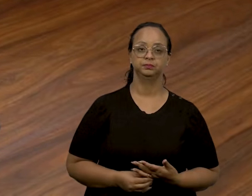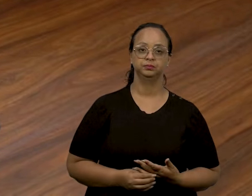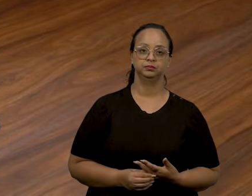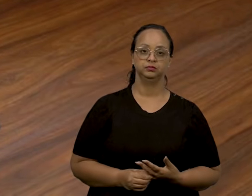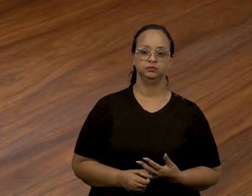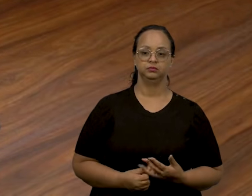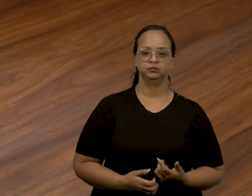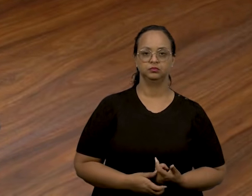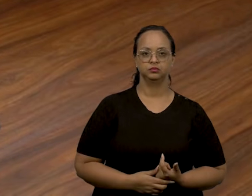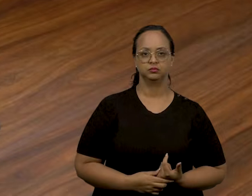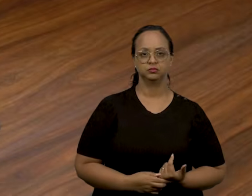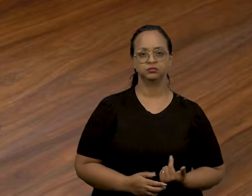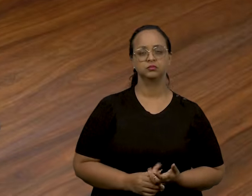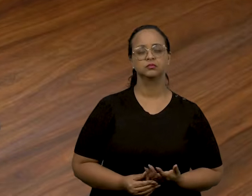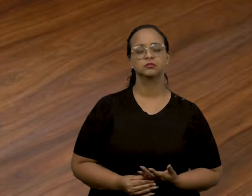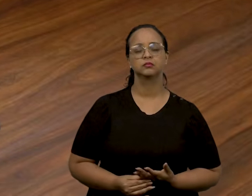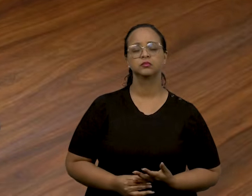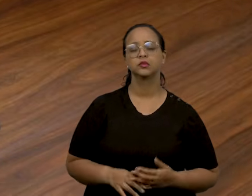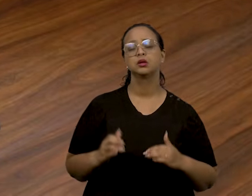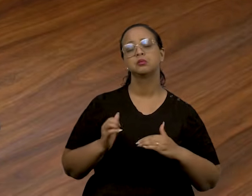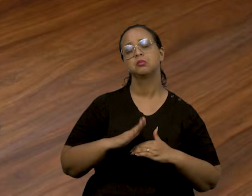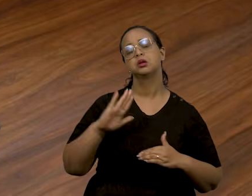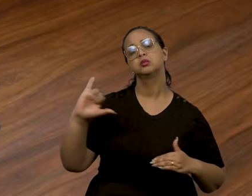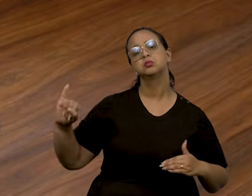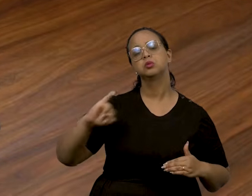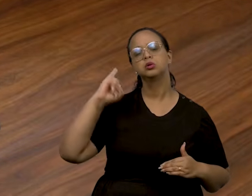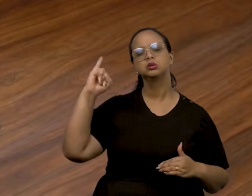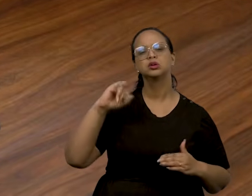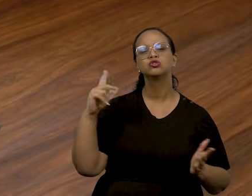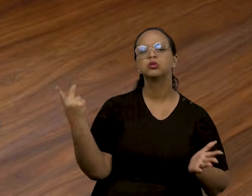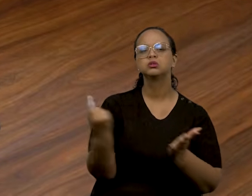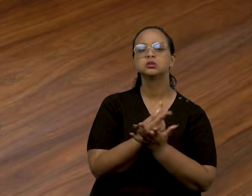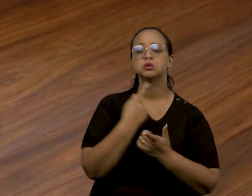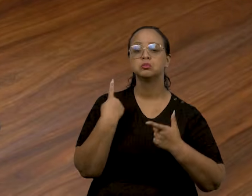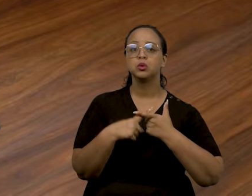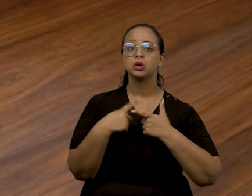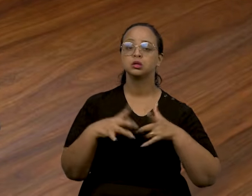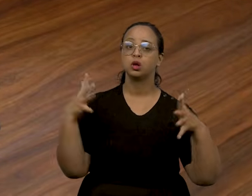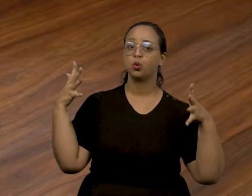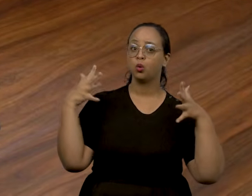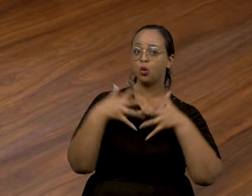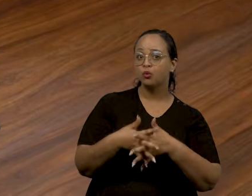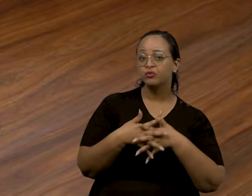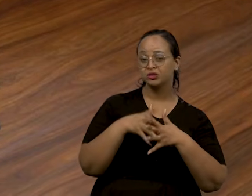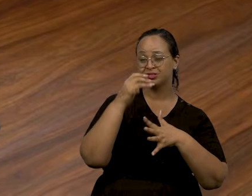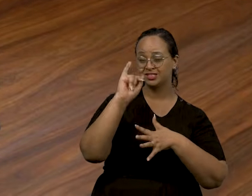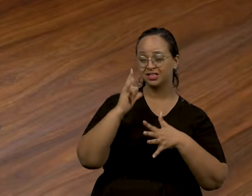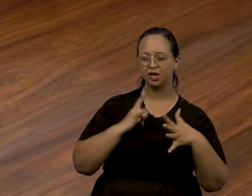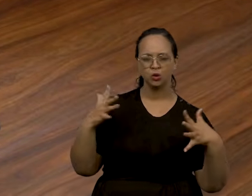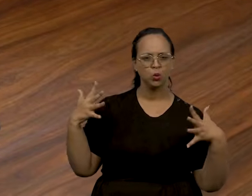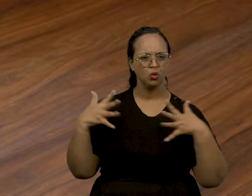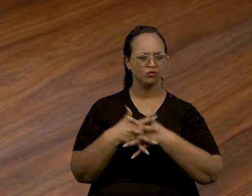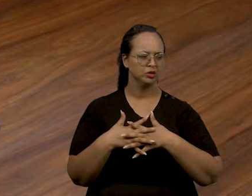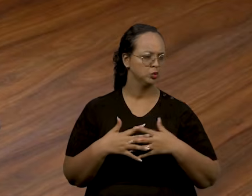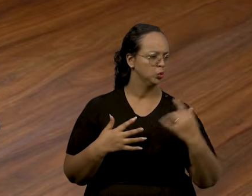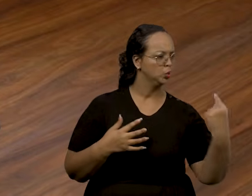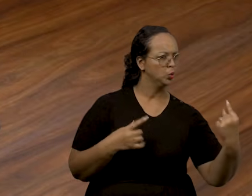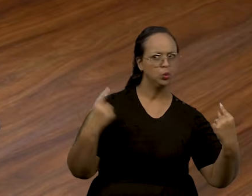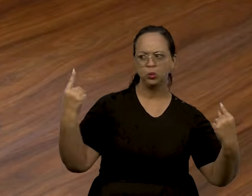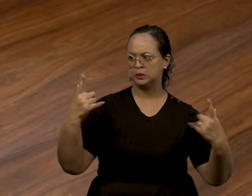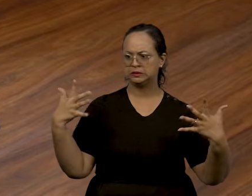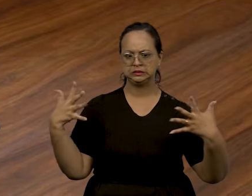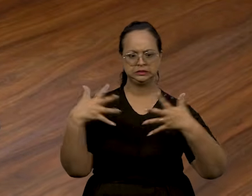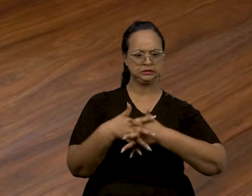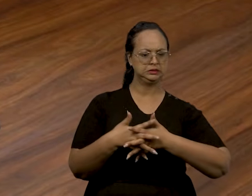há conflitos de interesse, né, conflitos familiares, conflitos até de violência, acordos, né, questões de herança, então